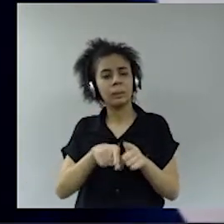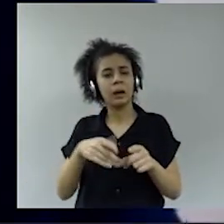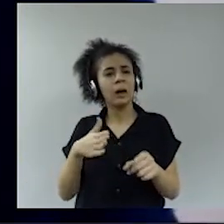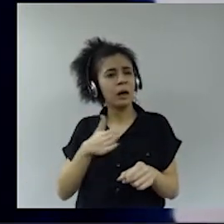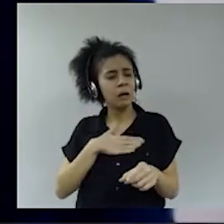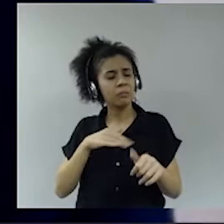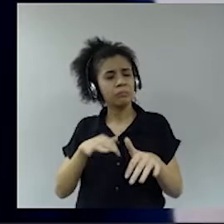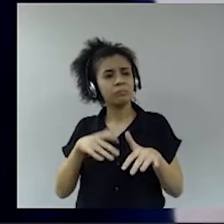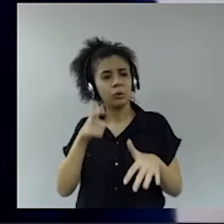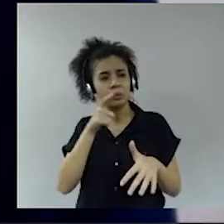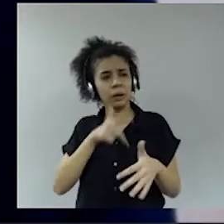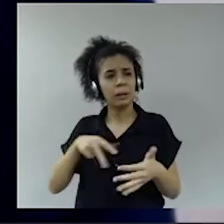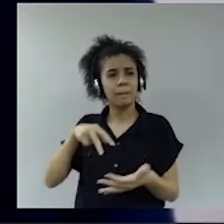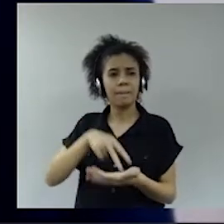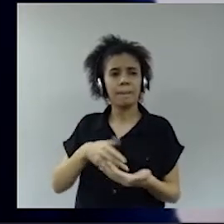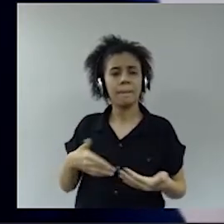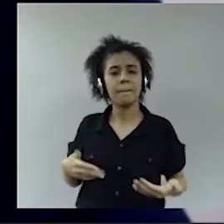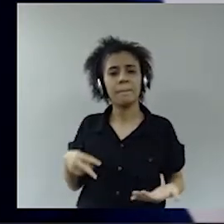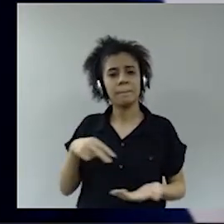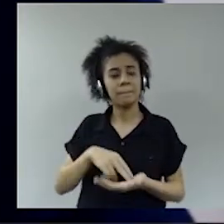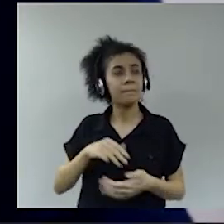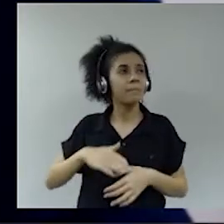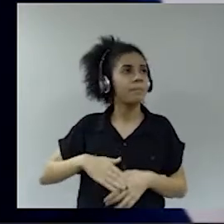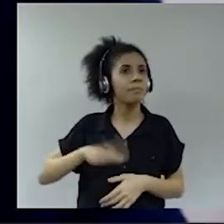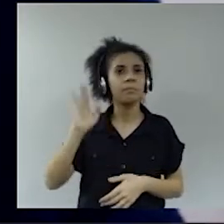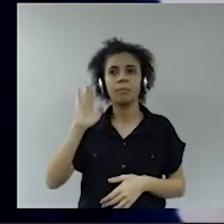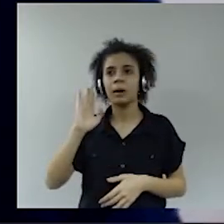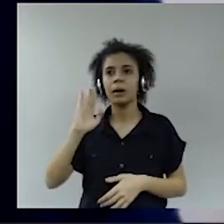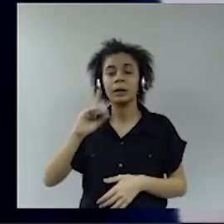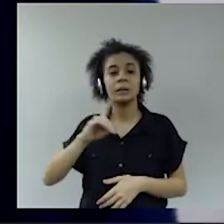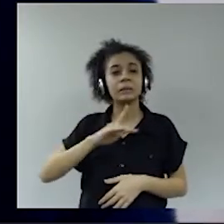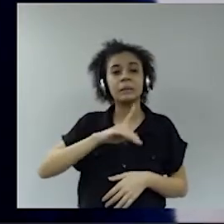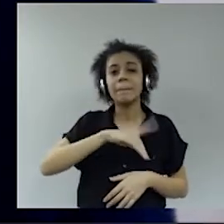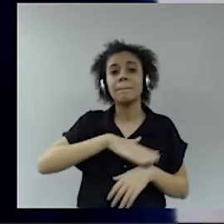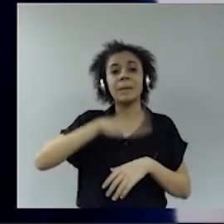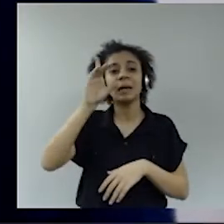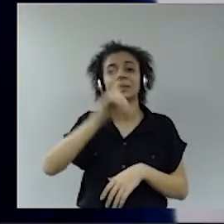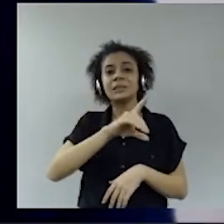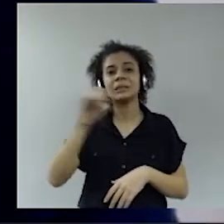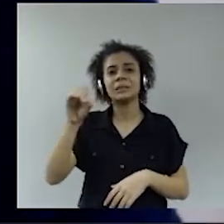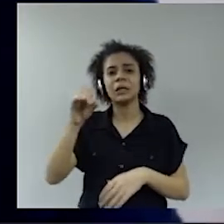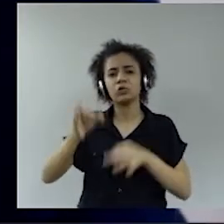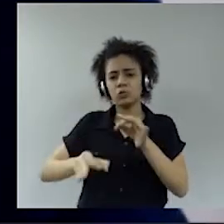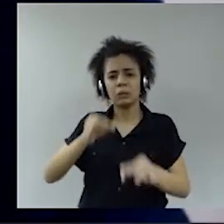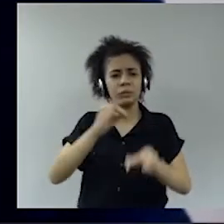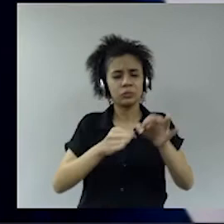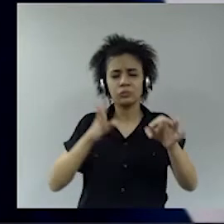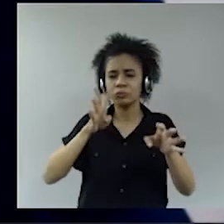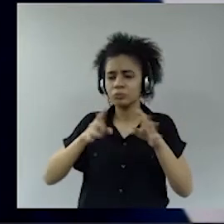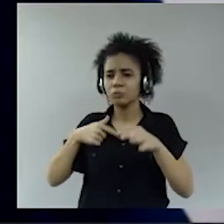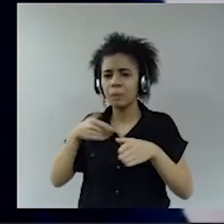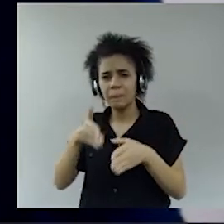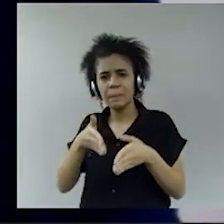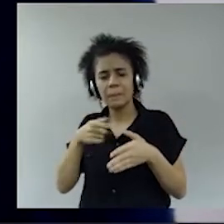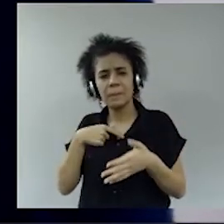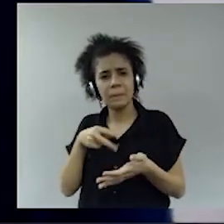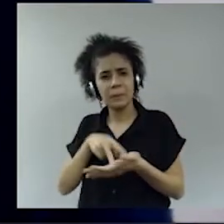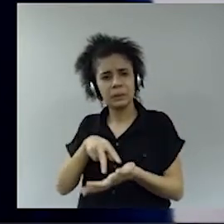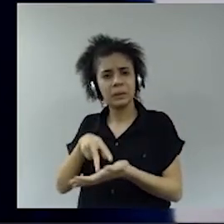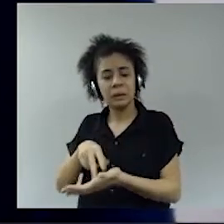de participar de mais de uma centena de julgamentos, na sua grande